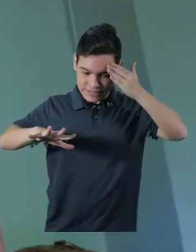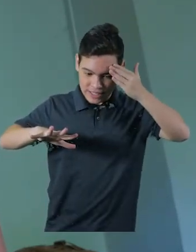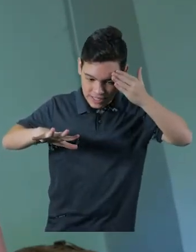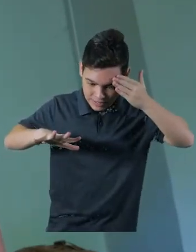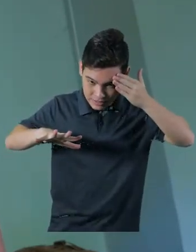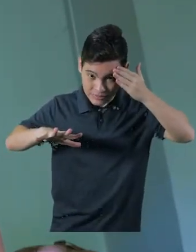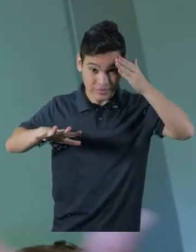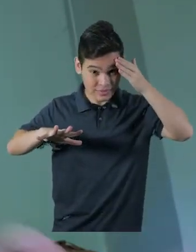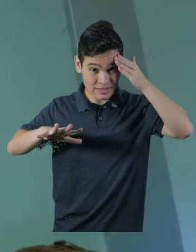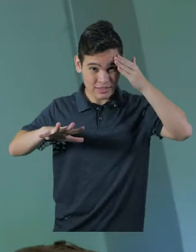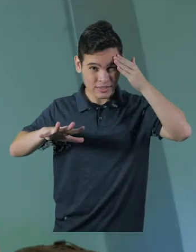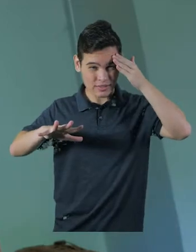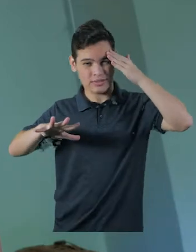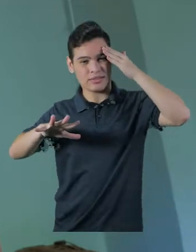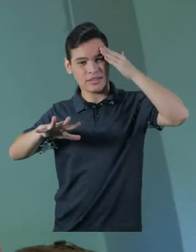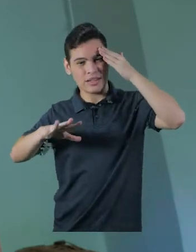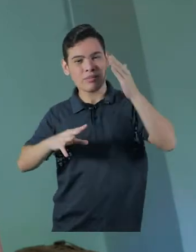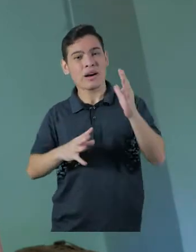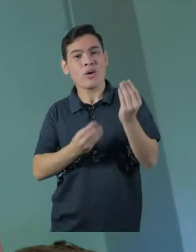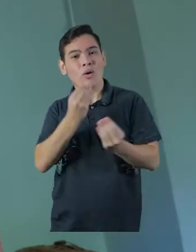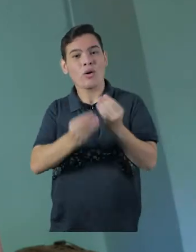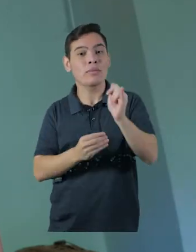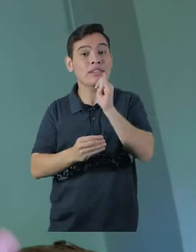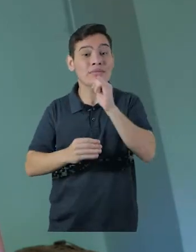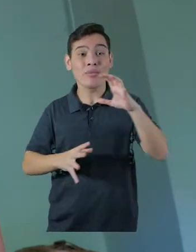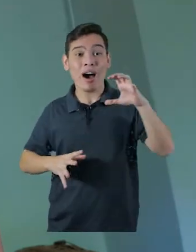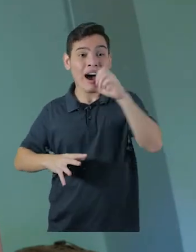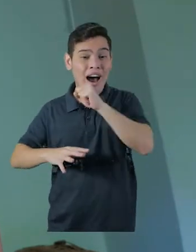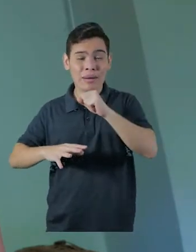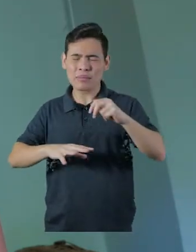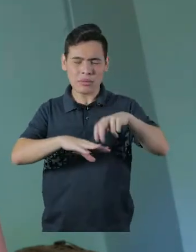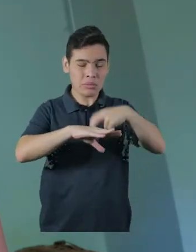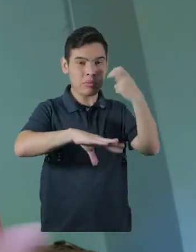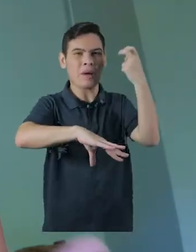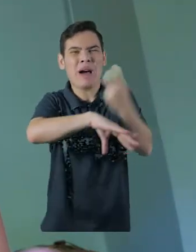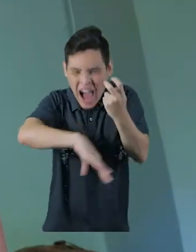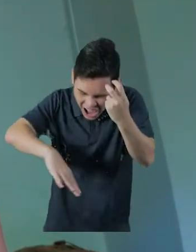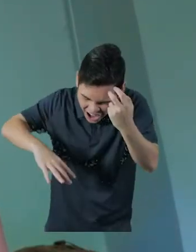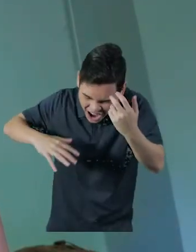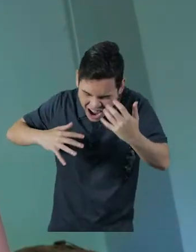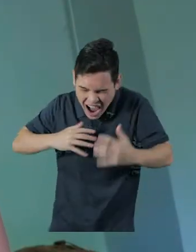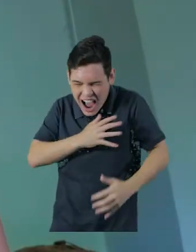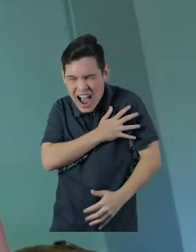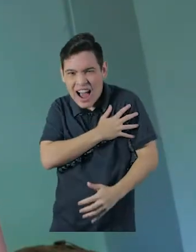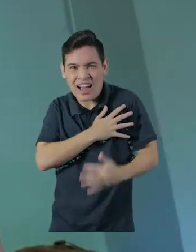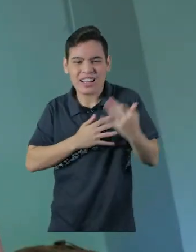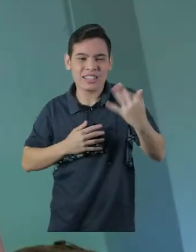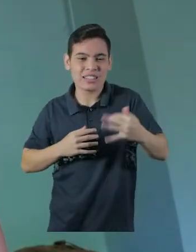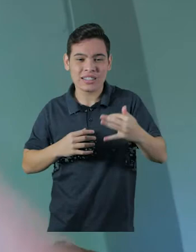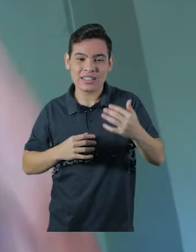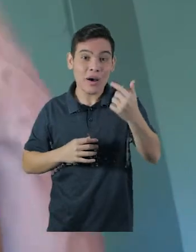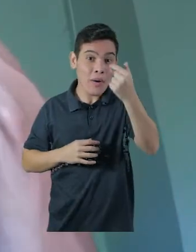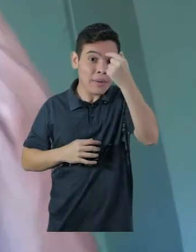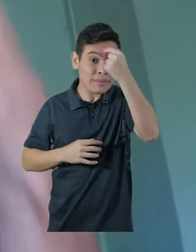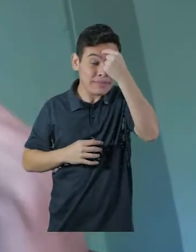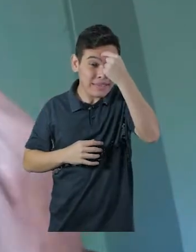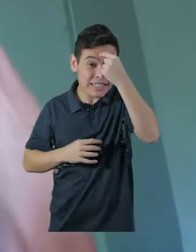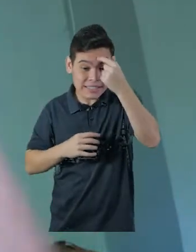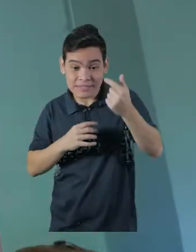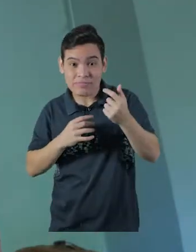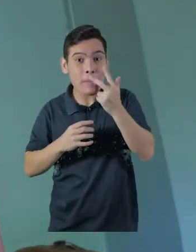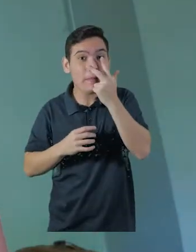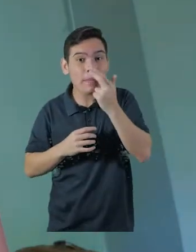desses movimentos das quedas e das colisões eram rápidos demais para serem resolvidos pela consciência, pela mente